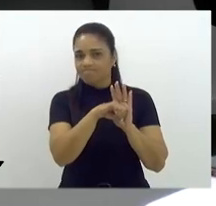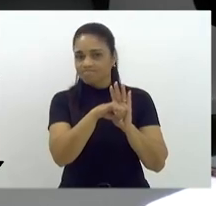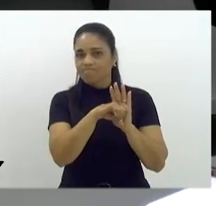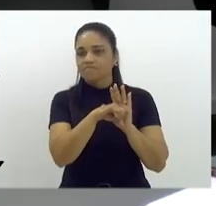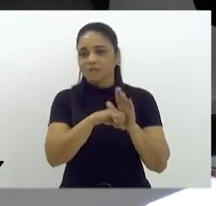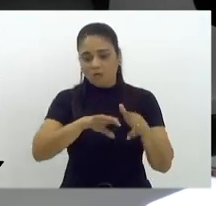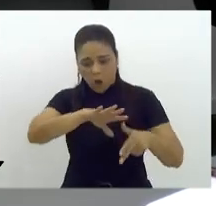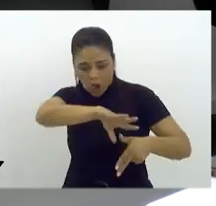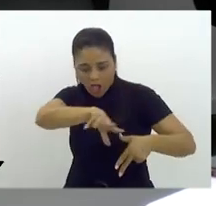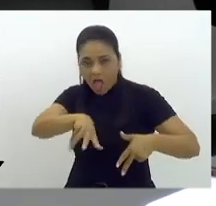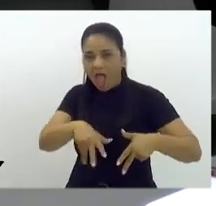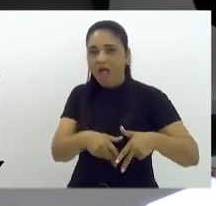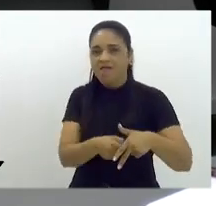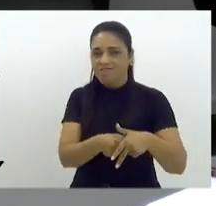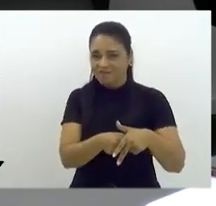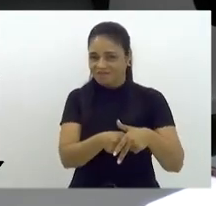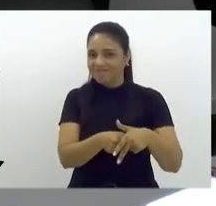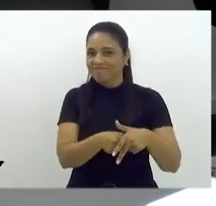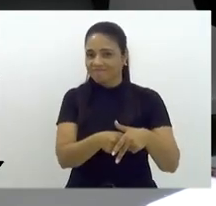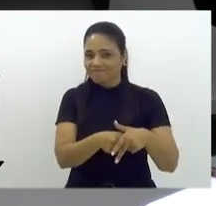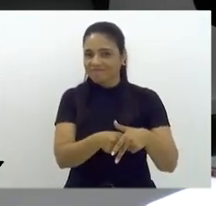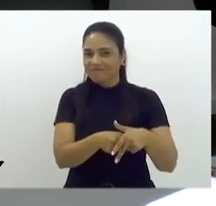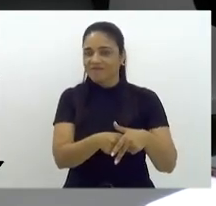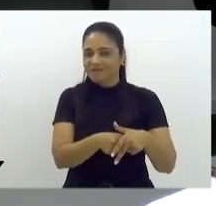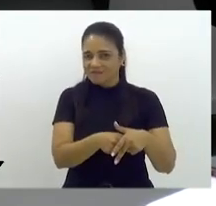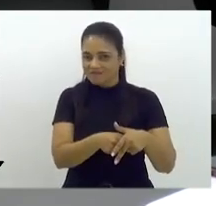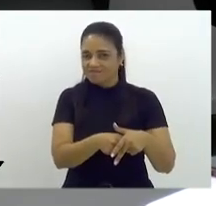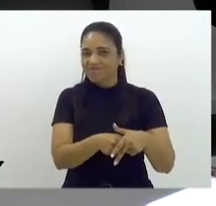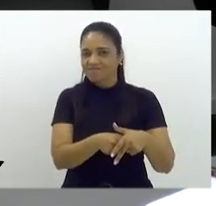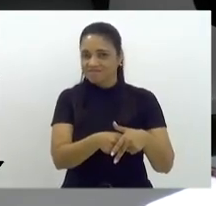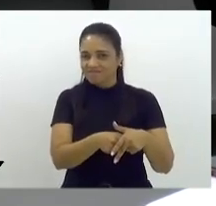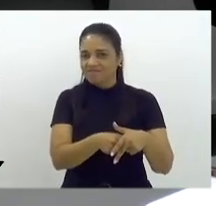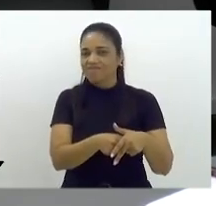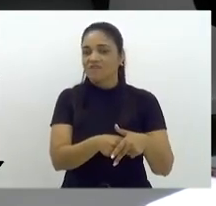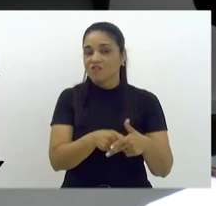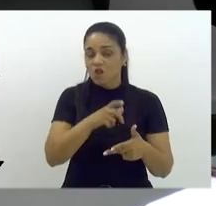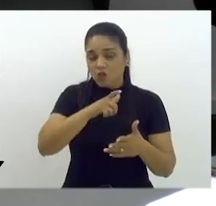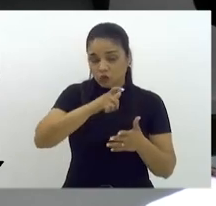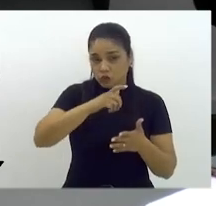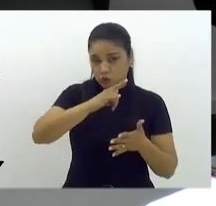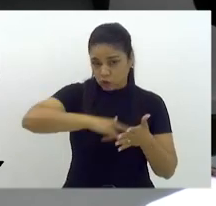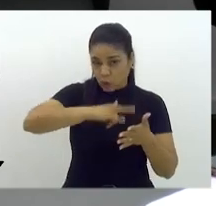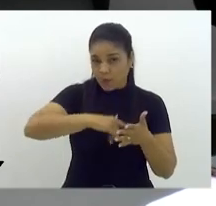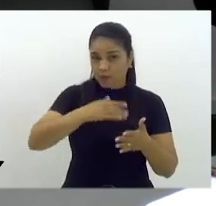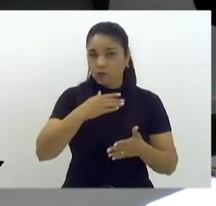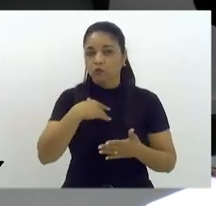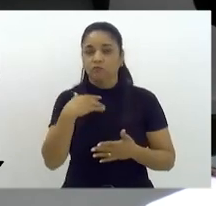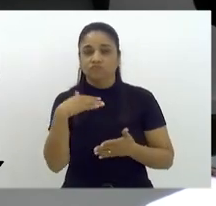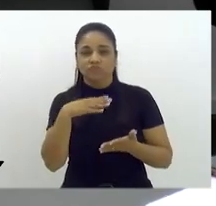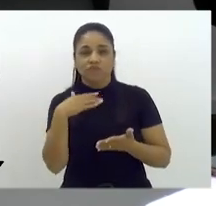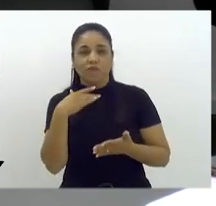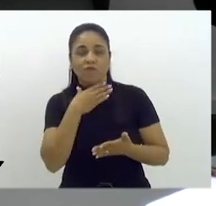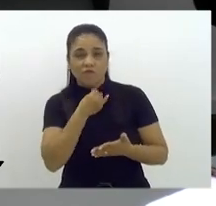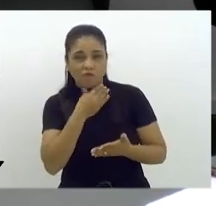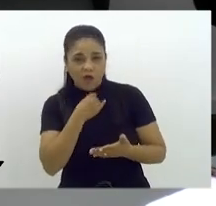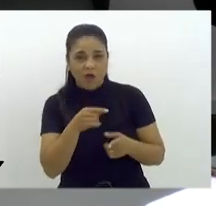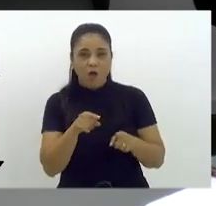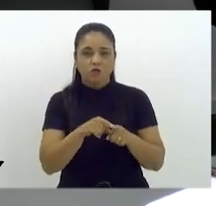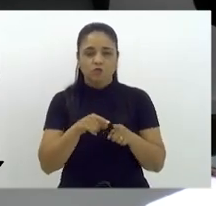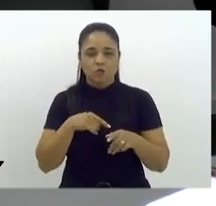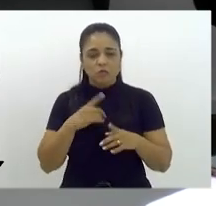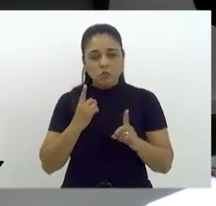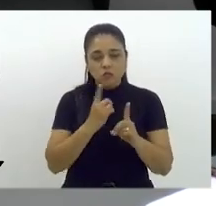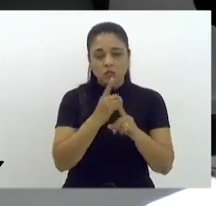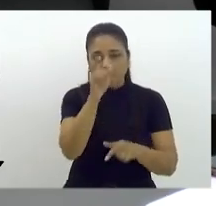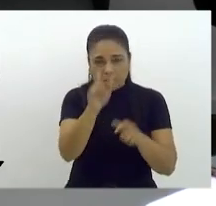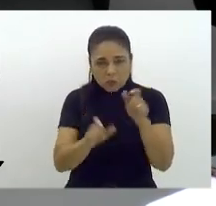praticava estelionatos associados a roubos porque abordavam as pessoas na rua e depois transferir ou entravam no